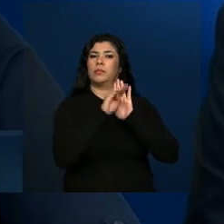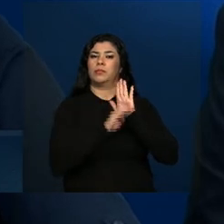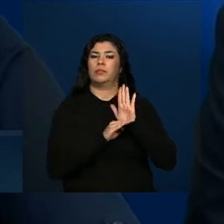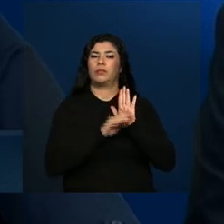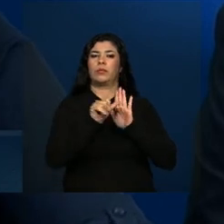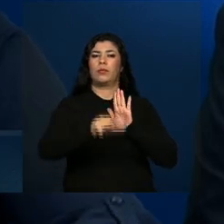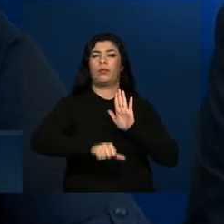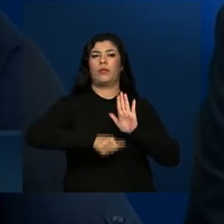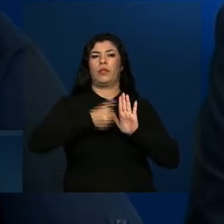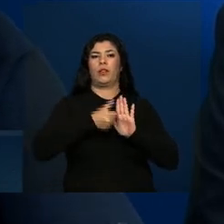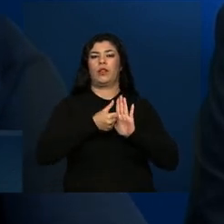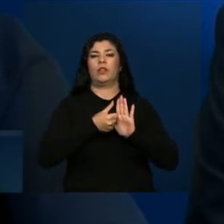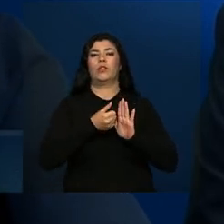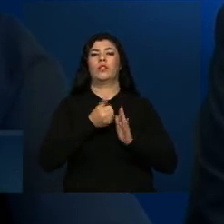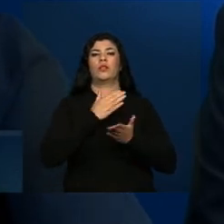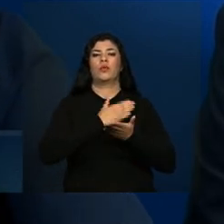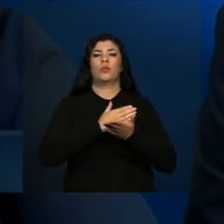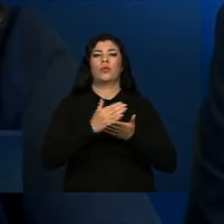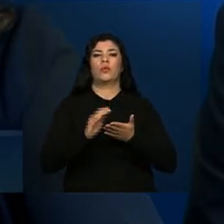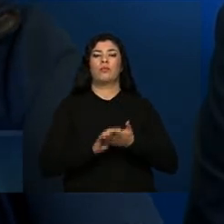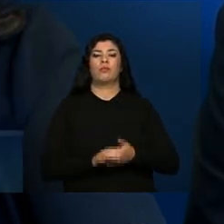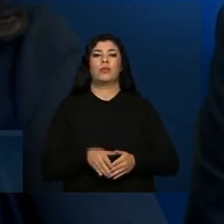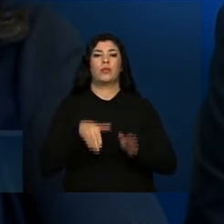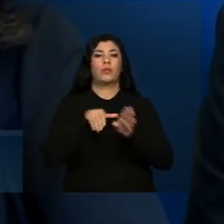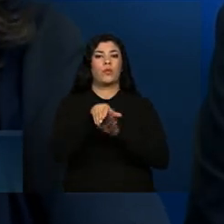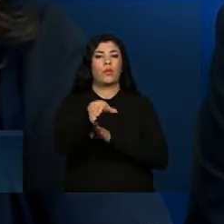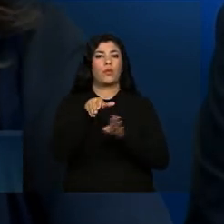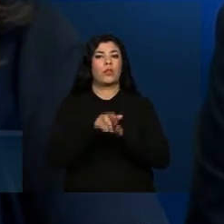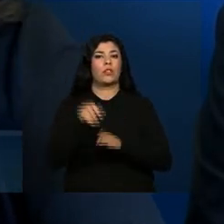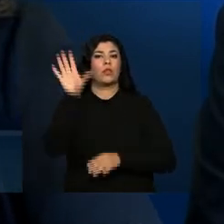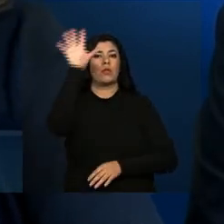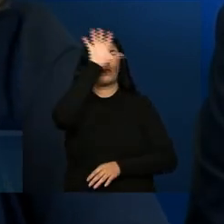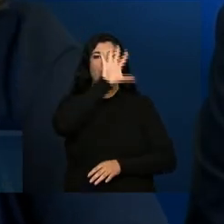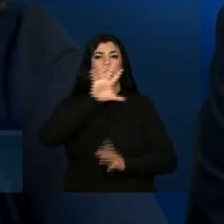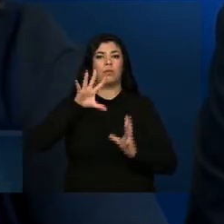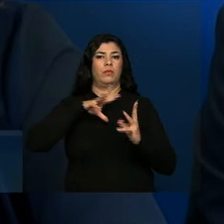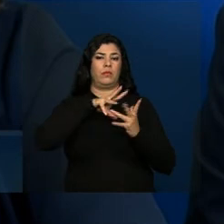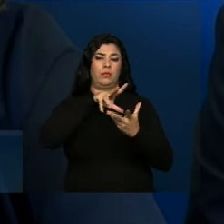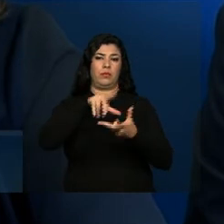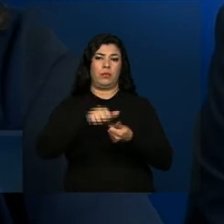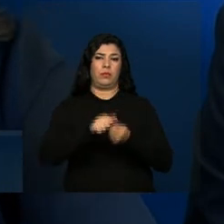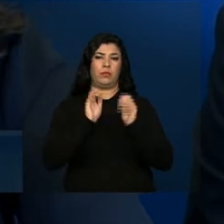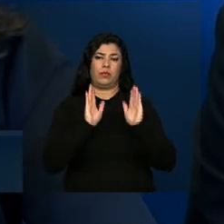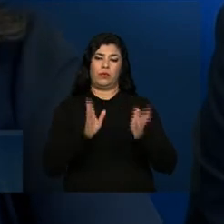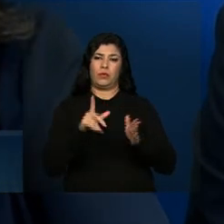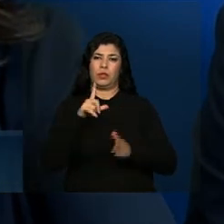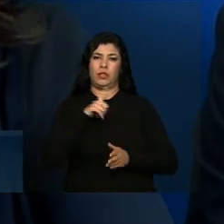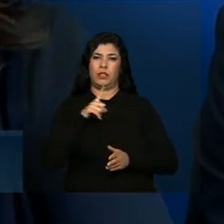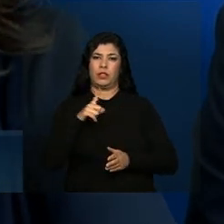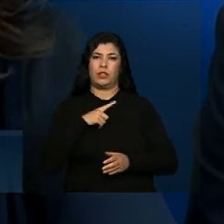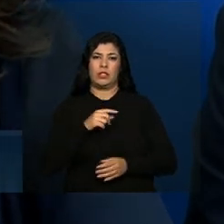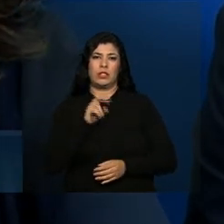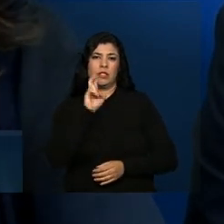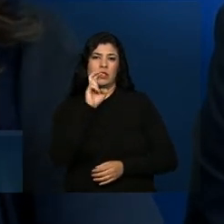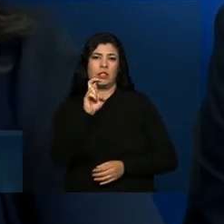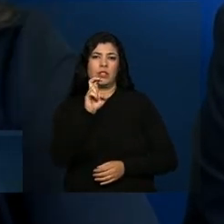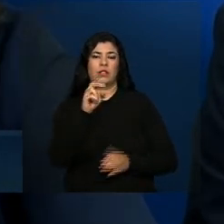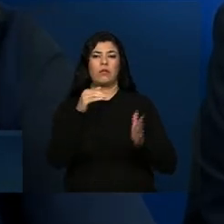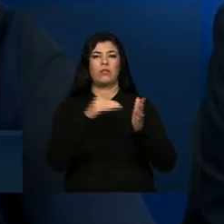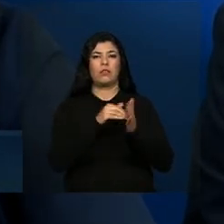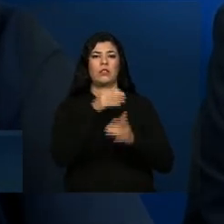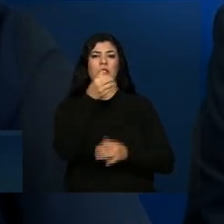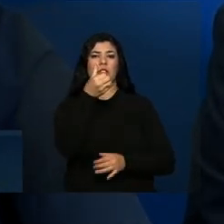Fontes internacionais né no mundo ah eu diria entre cinco ou seis